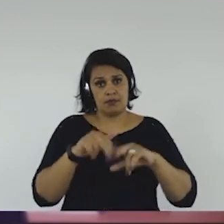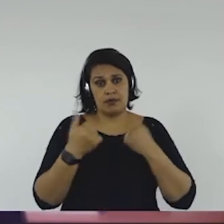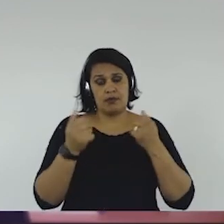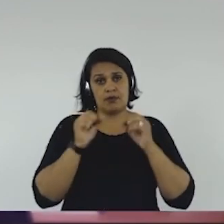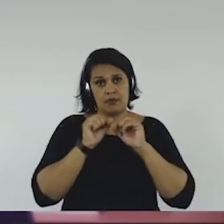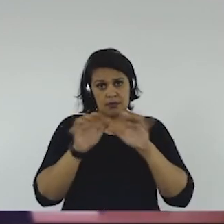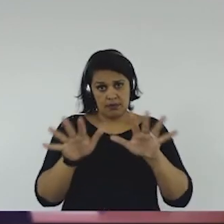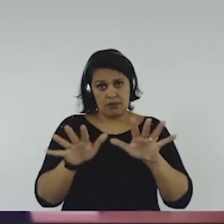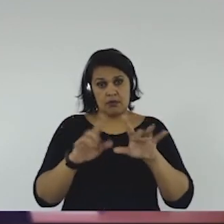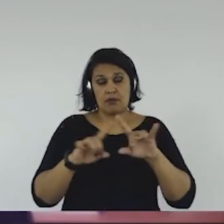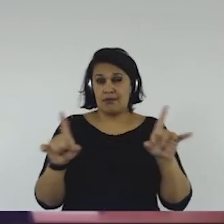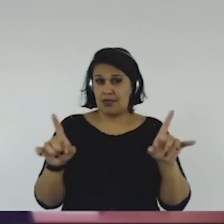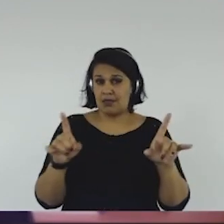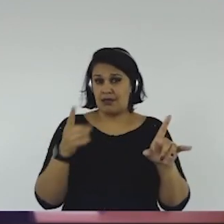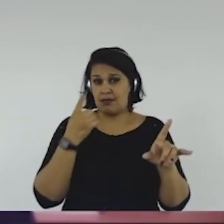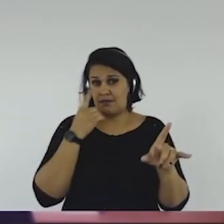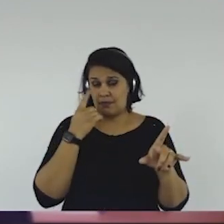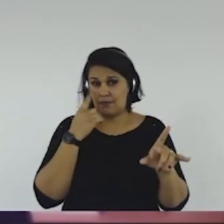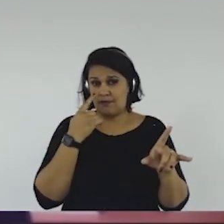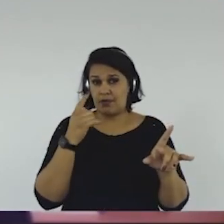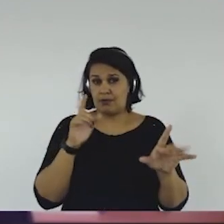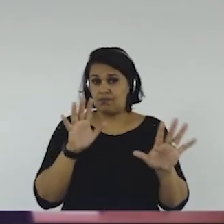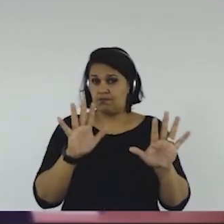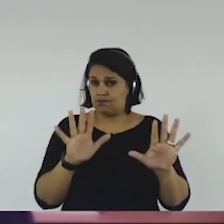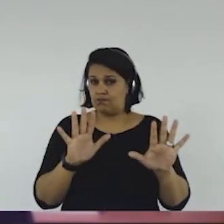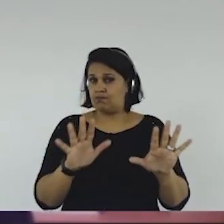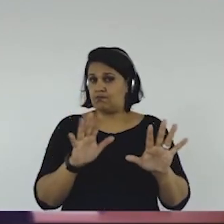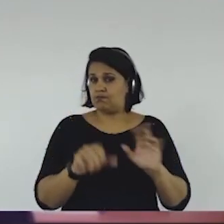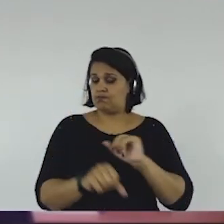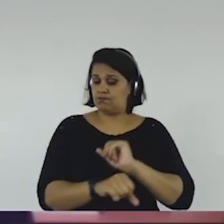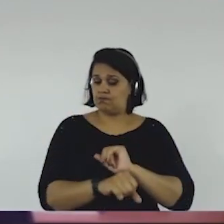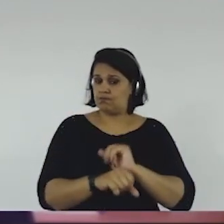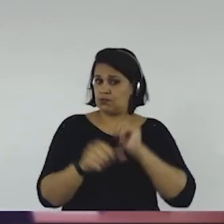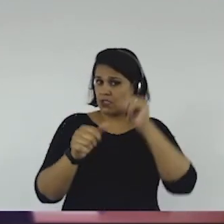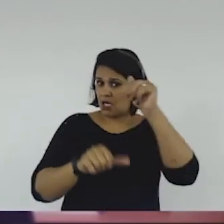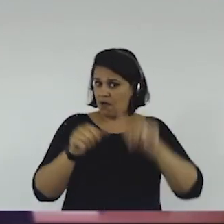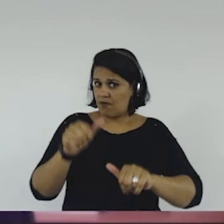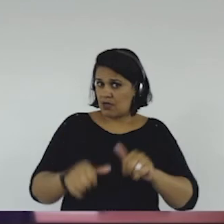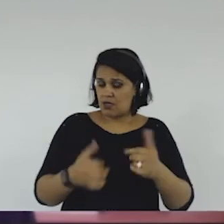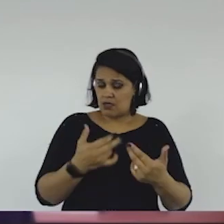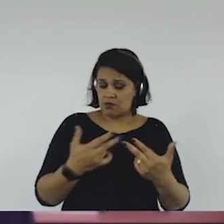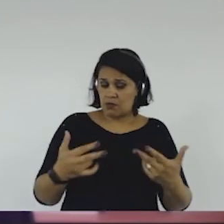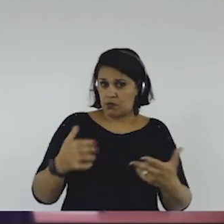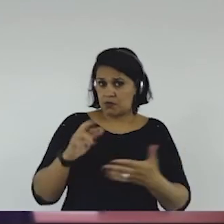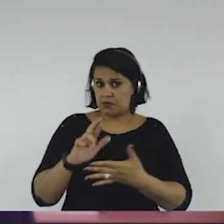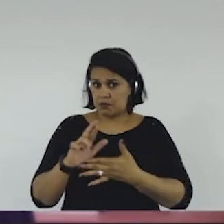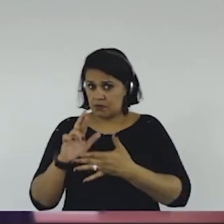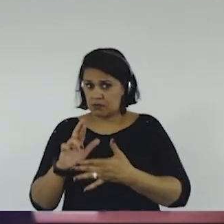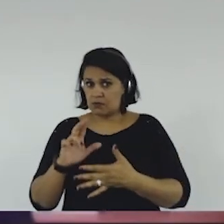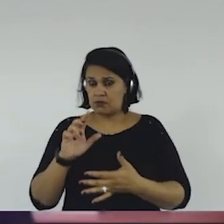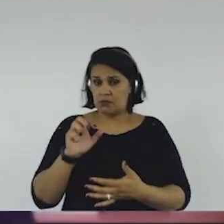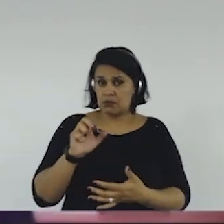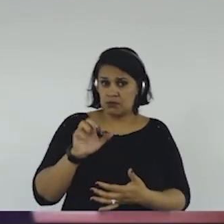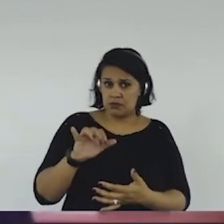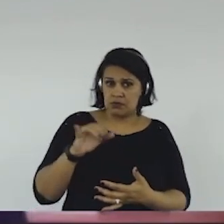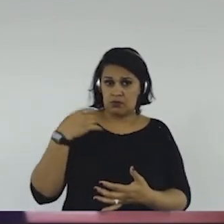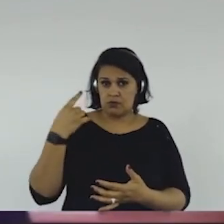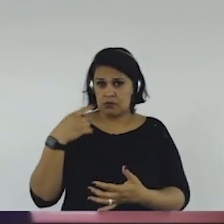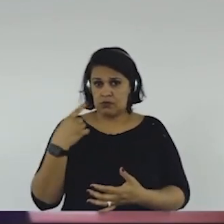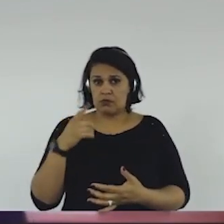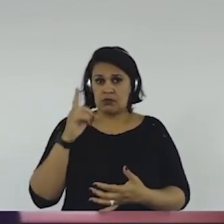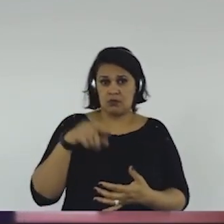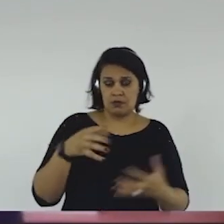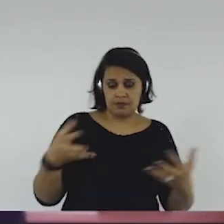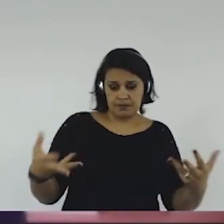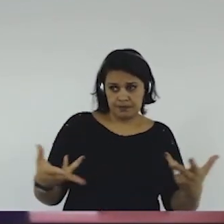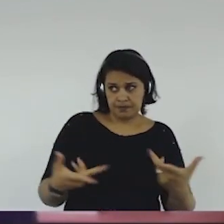pandemia, mas vamos ter ainda um pé naquilo que já se representou uma advocacia eficaz, que é